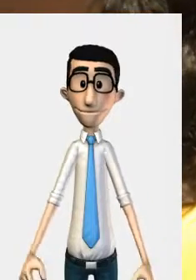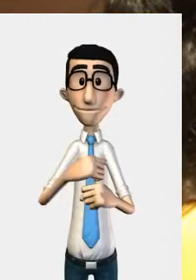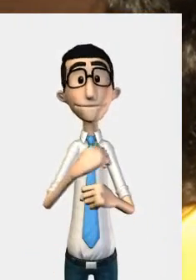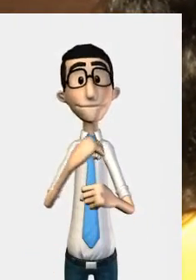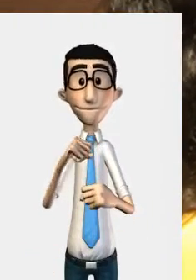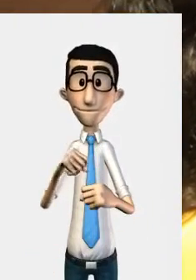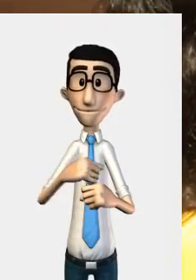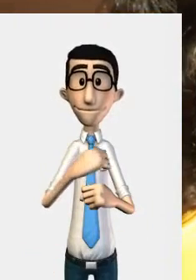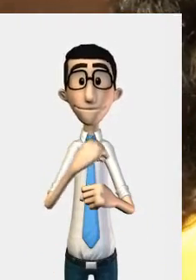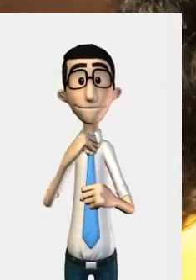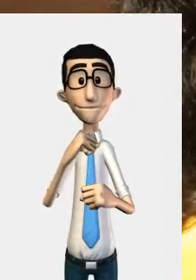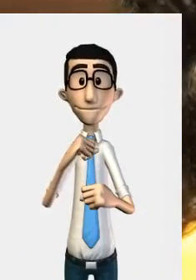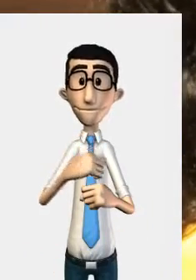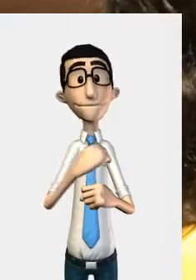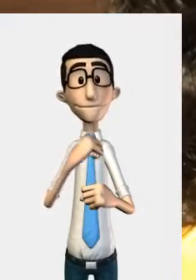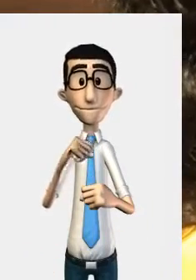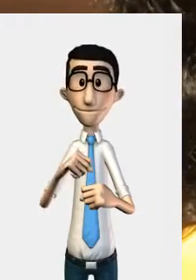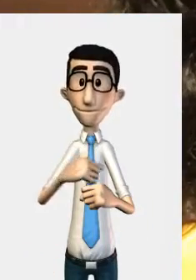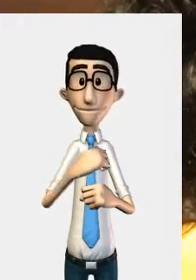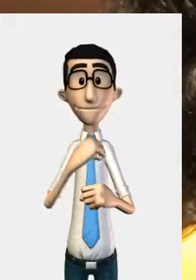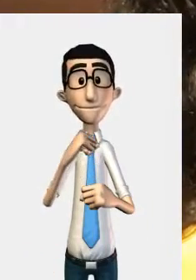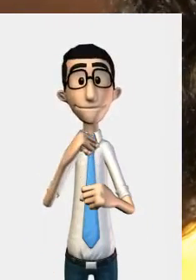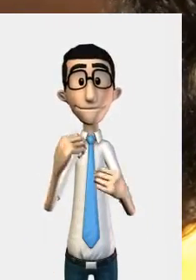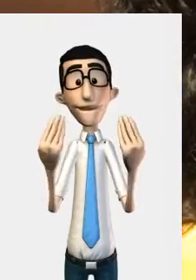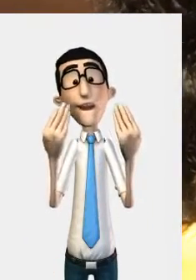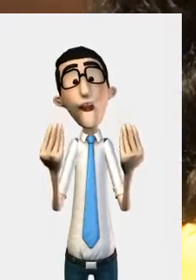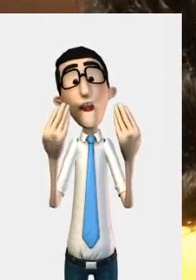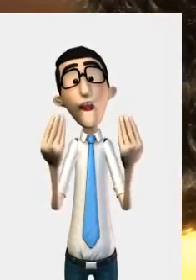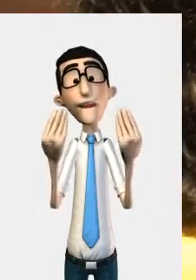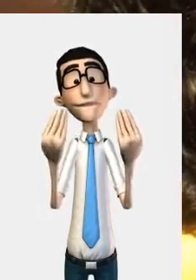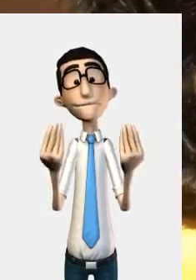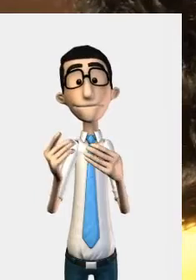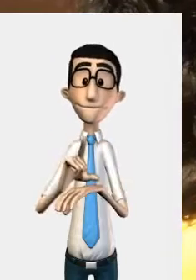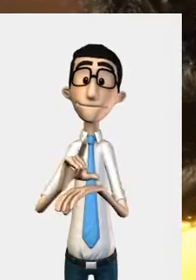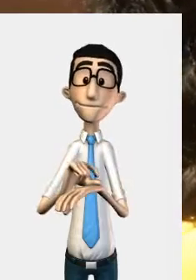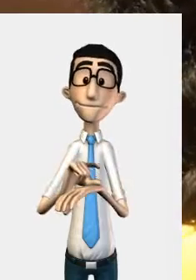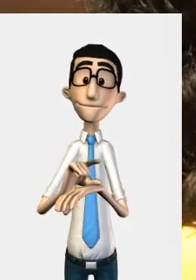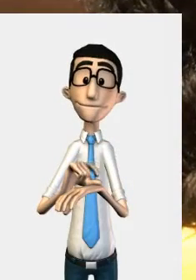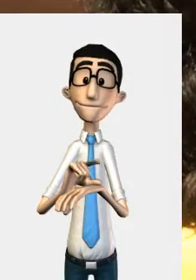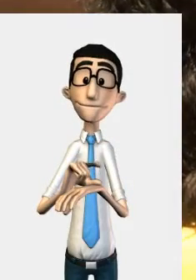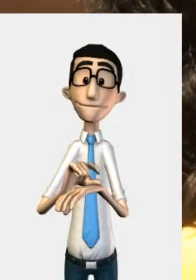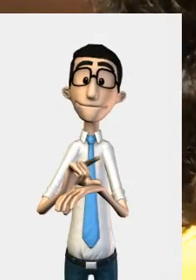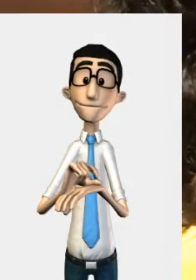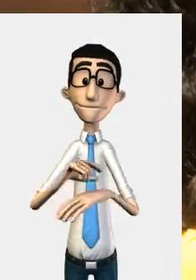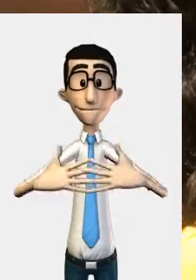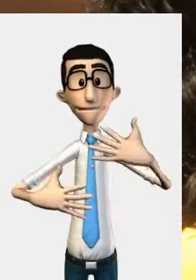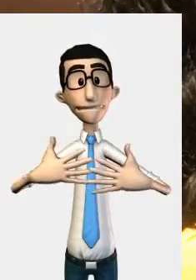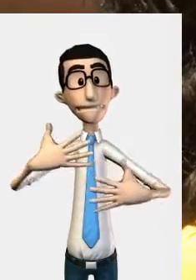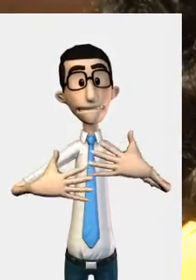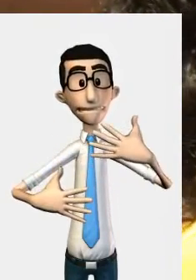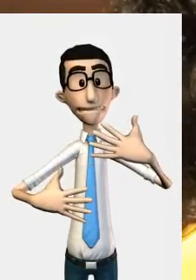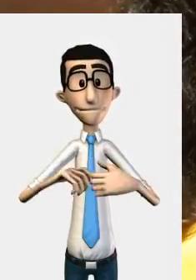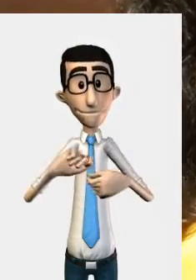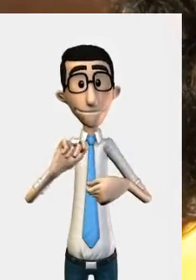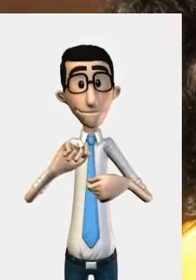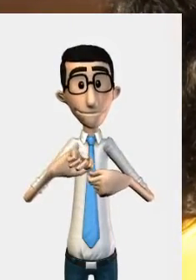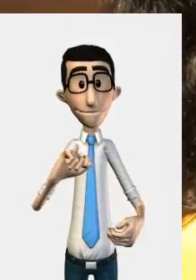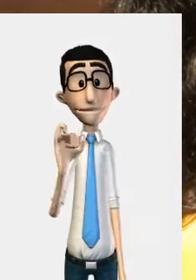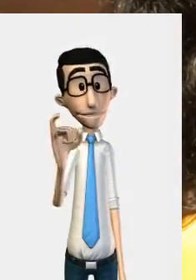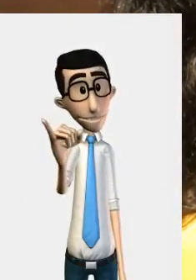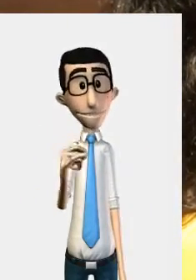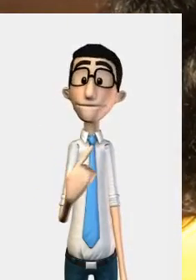já de orçamento da família, tipo de ir uma vez por ano para os Estados Unidos para poder estudar. E aí ao invés